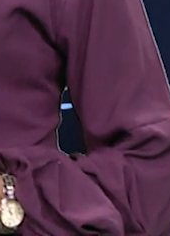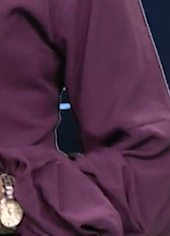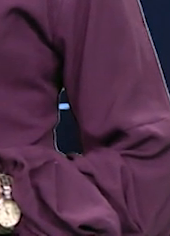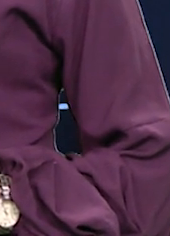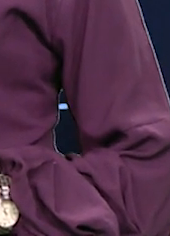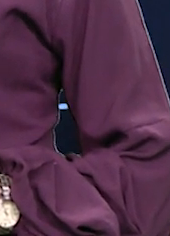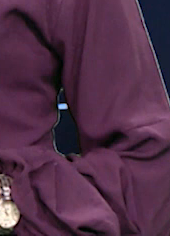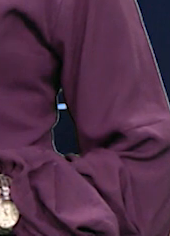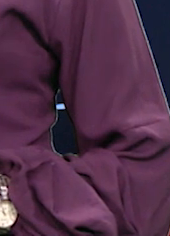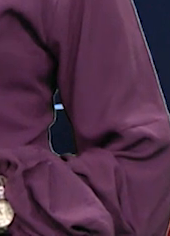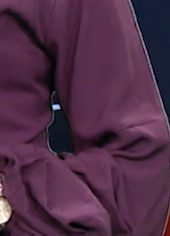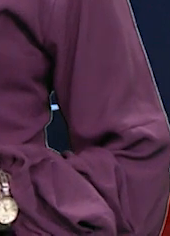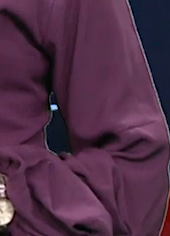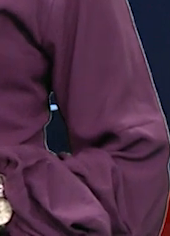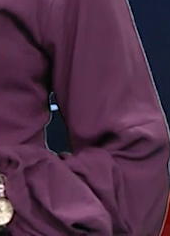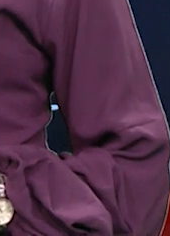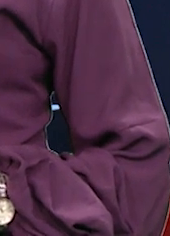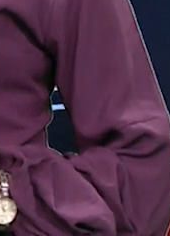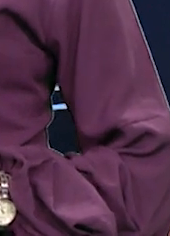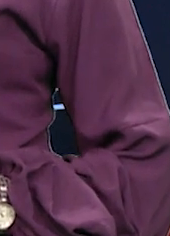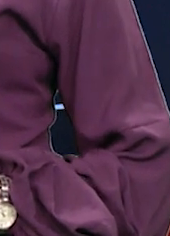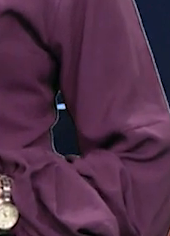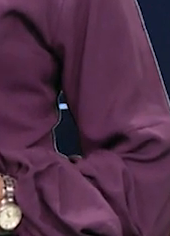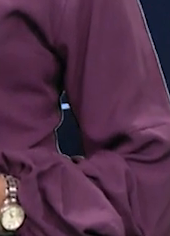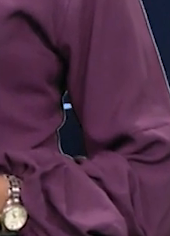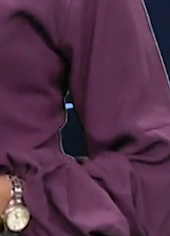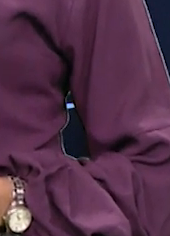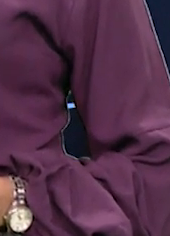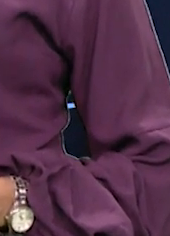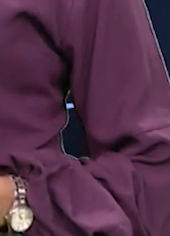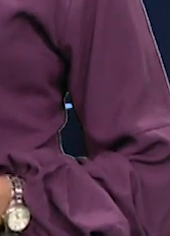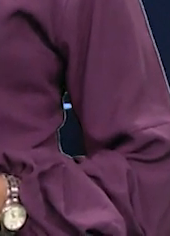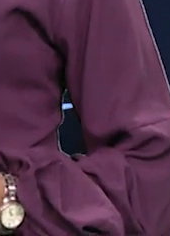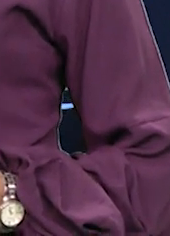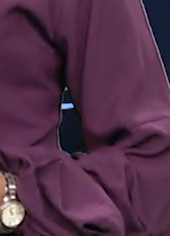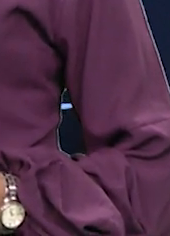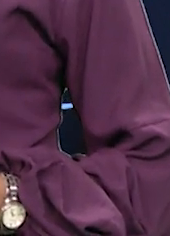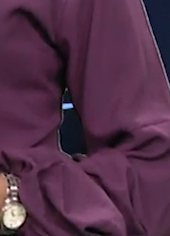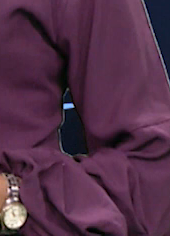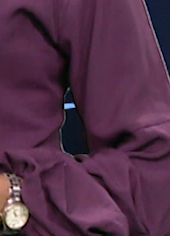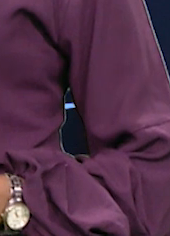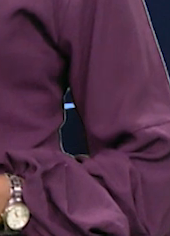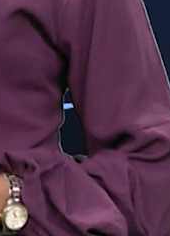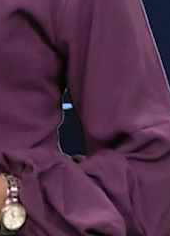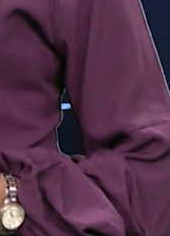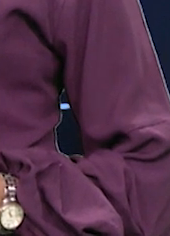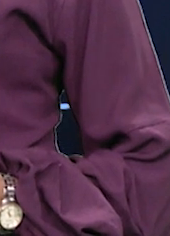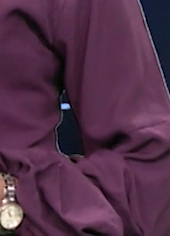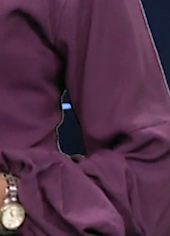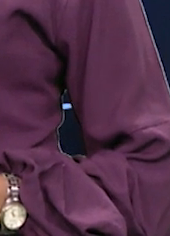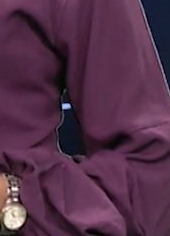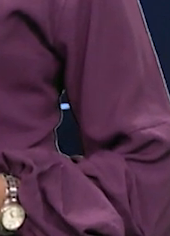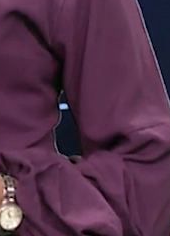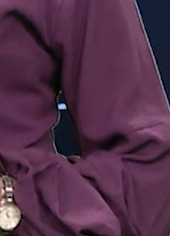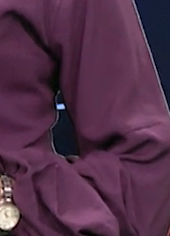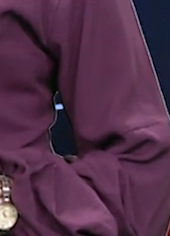do PS anunciou que o governo vai aumentar os abonos destinados às famílias. O objetivo é incentivar a natalidade